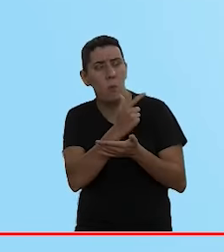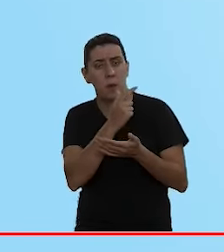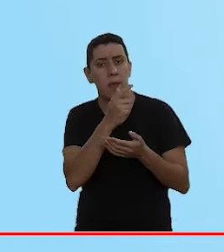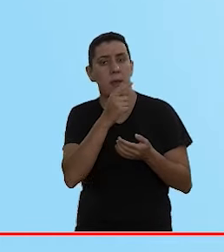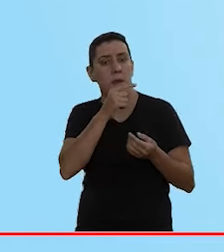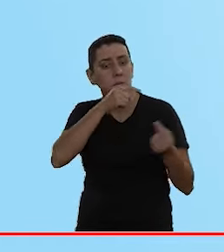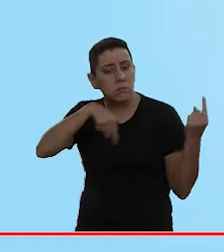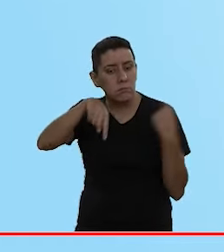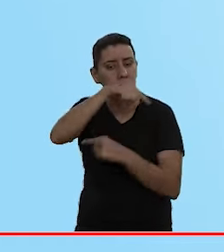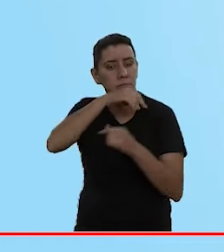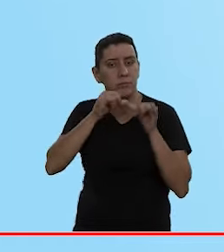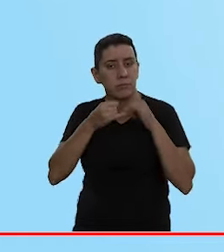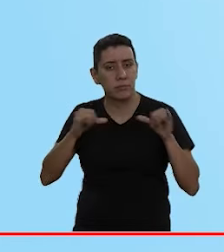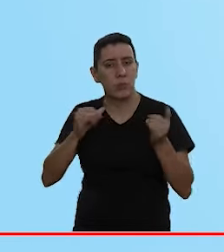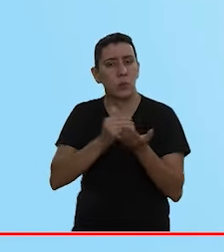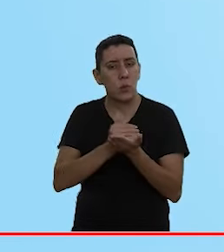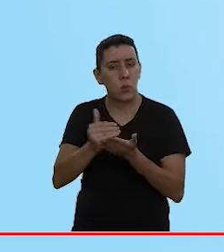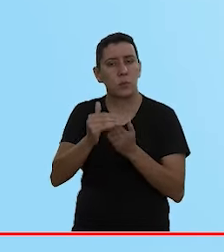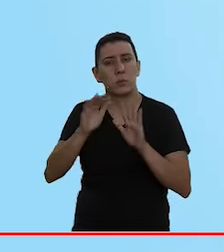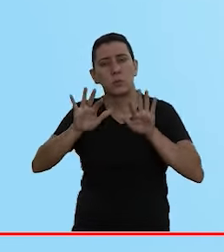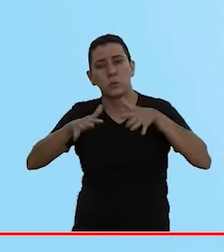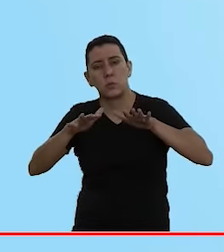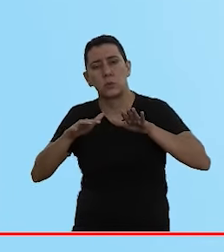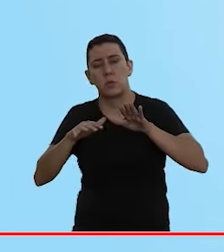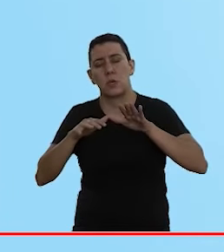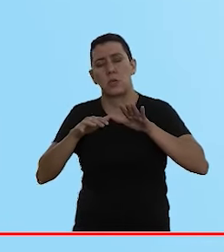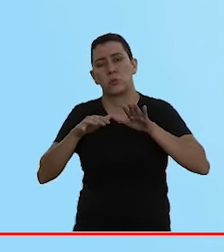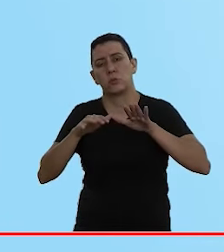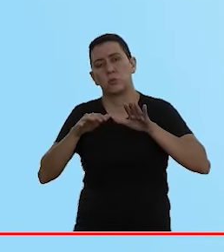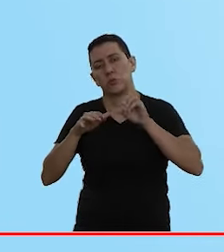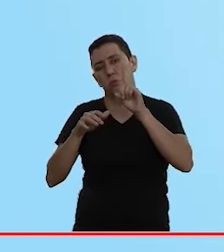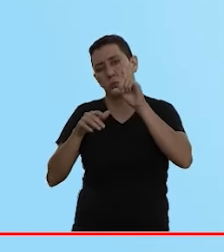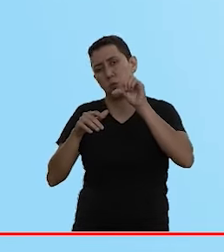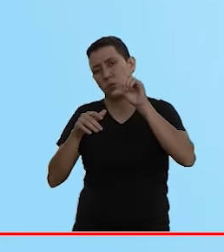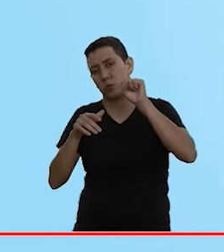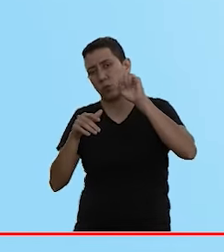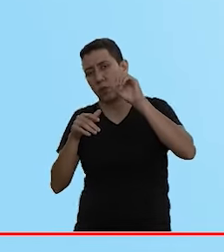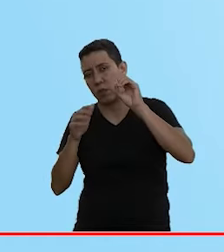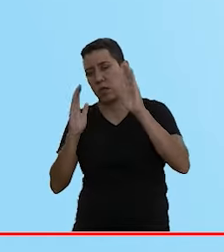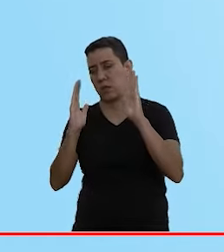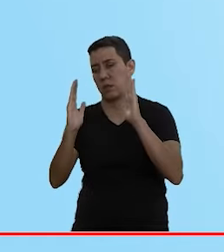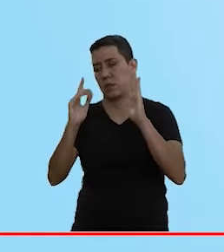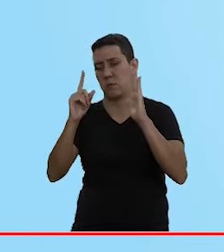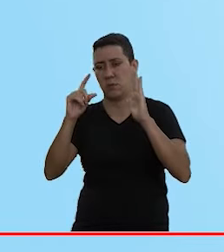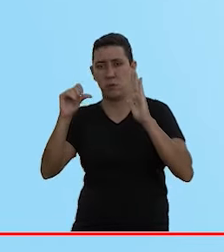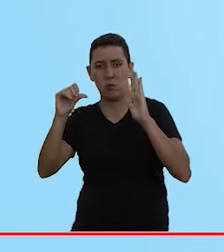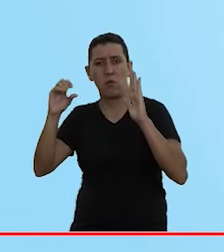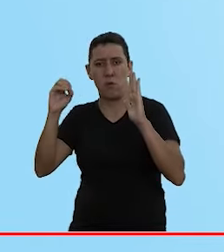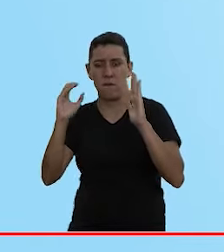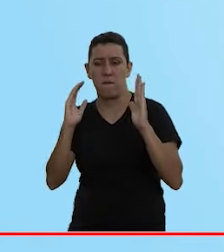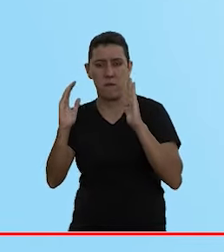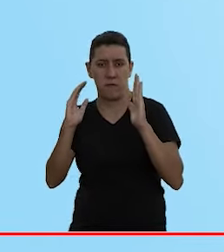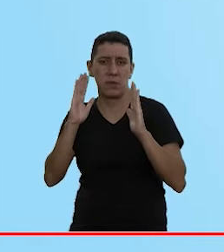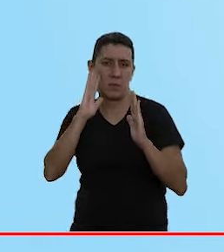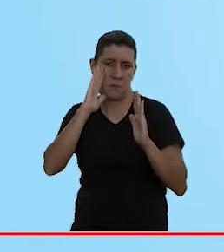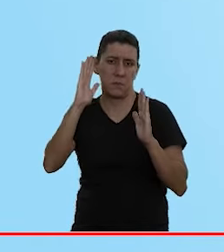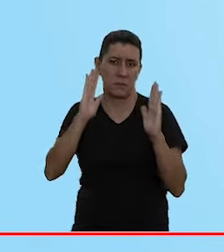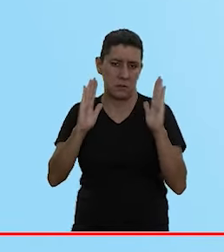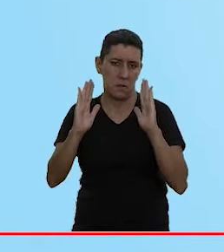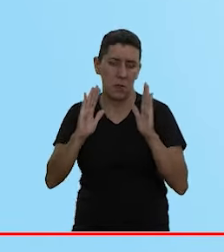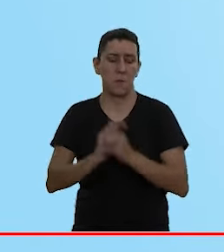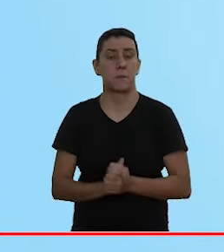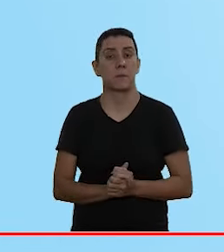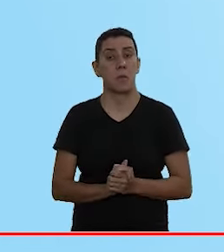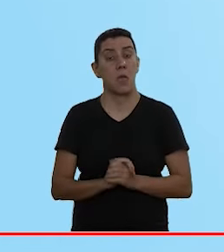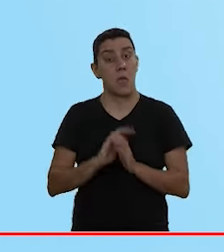elétrica. Então foi na década de 80 até a década de 90, os principais sistemas eles ainda eram off-grid, e na